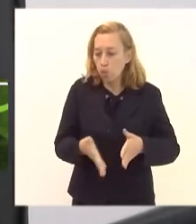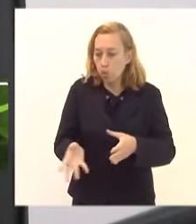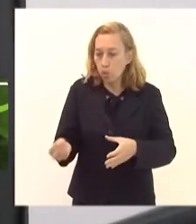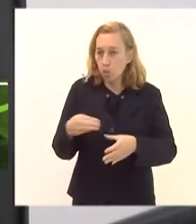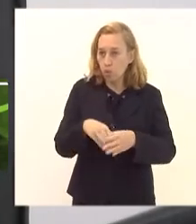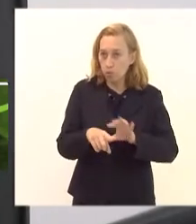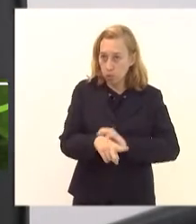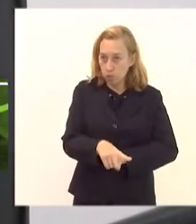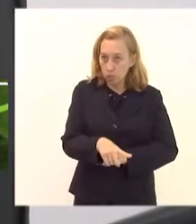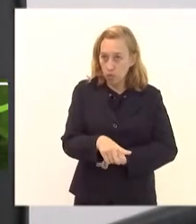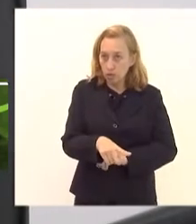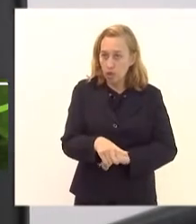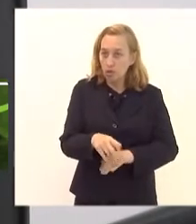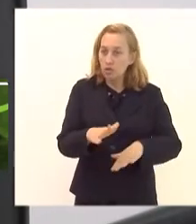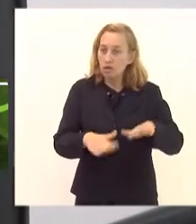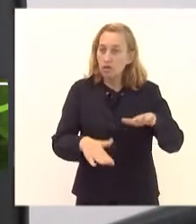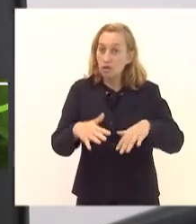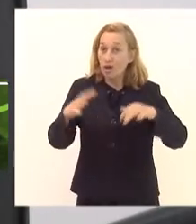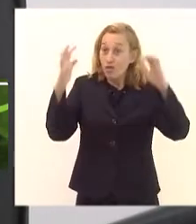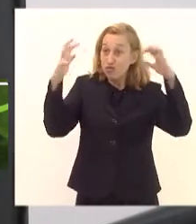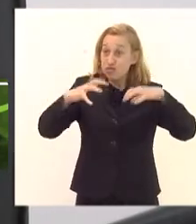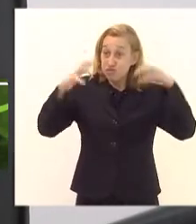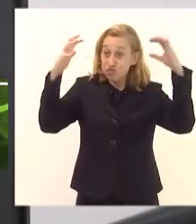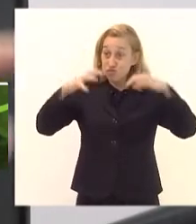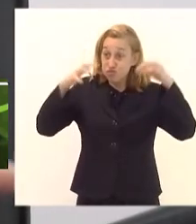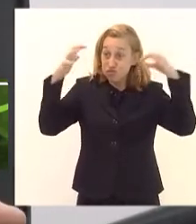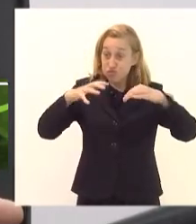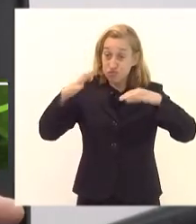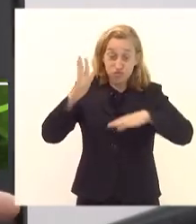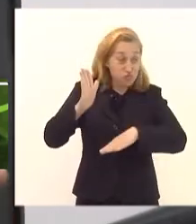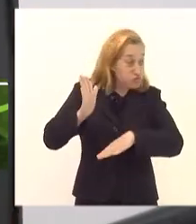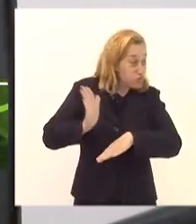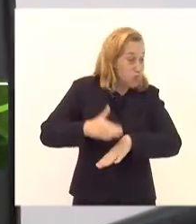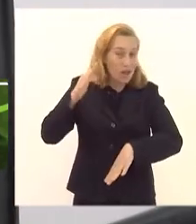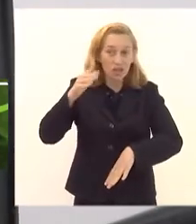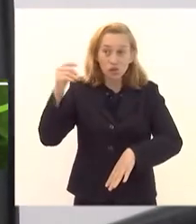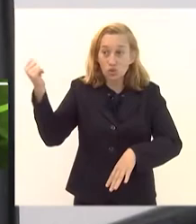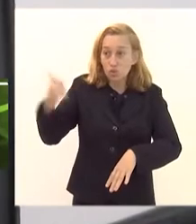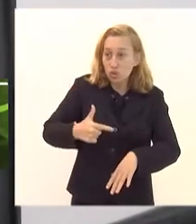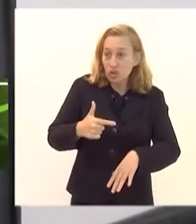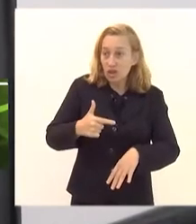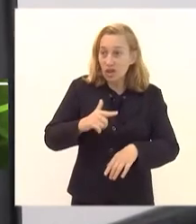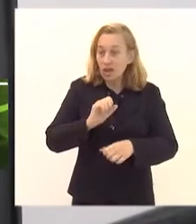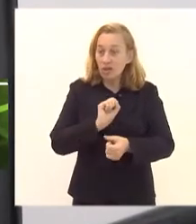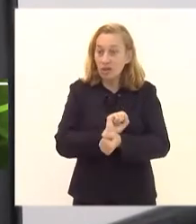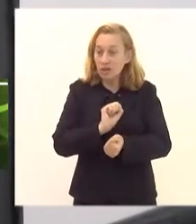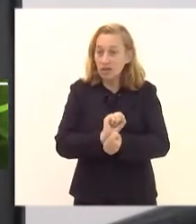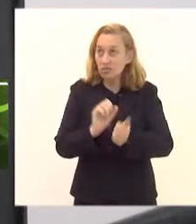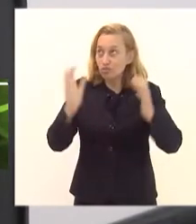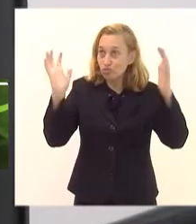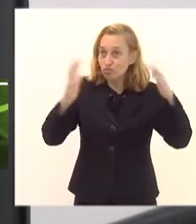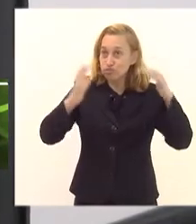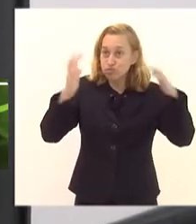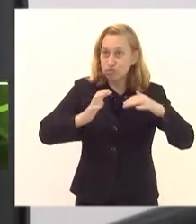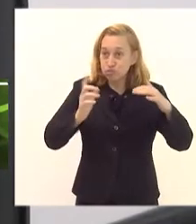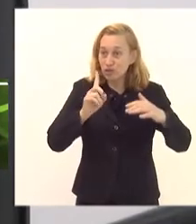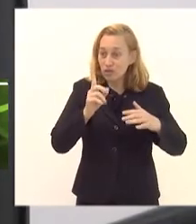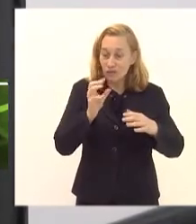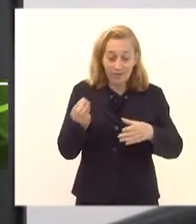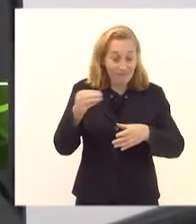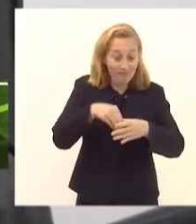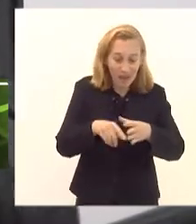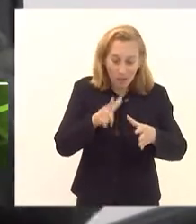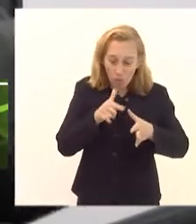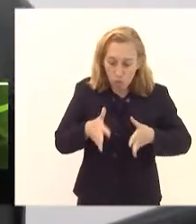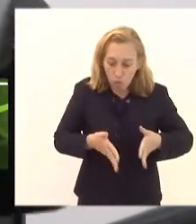E vai ter uma determinada chuva maior do que a esse tempo de recorrência, que não vai caber ali dentro.